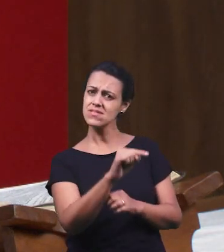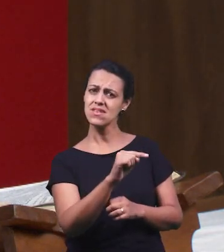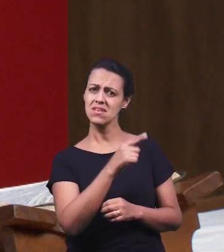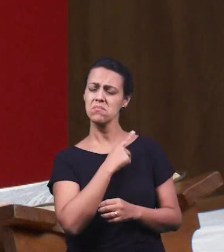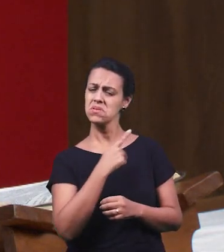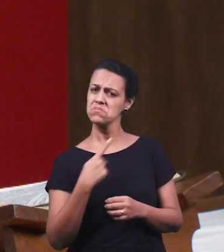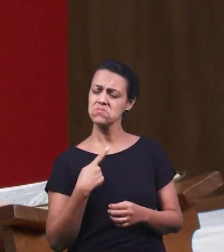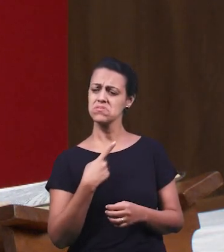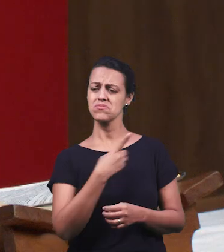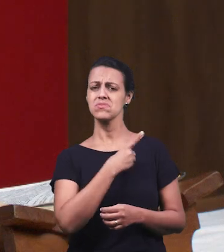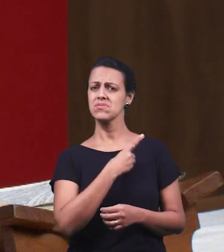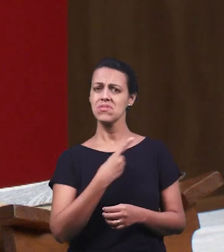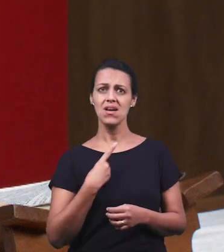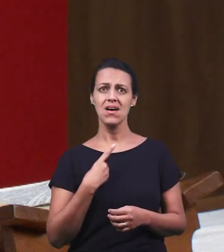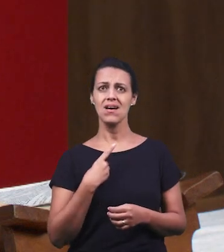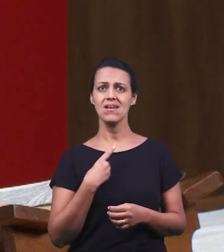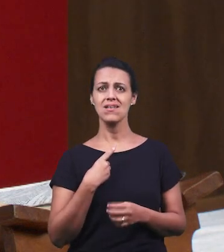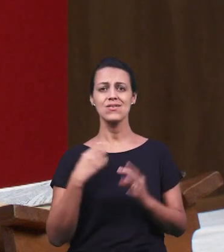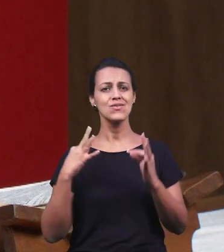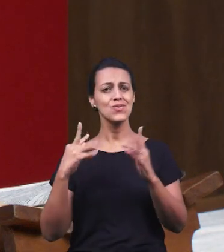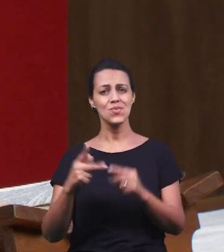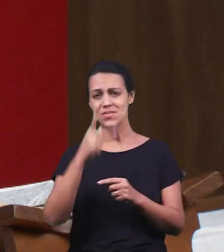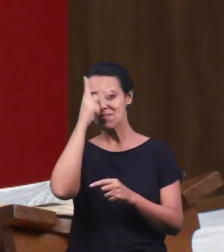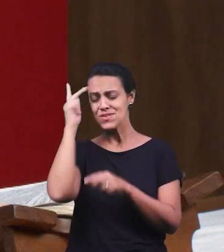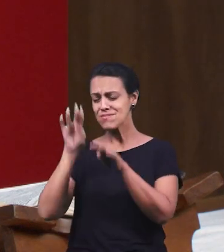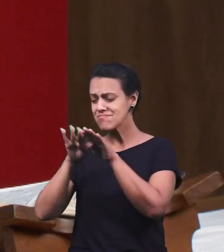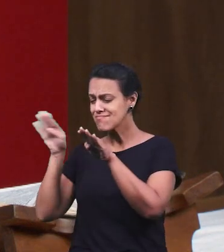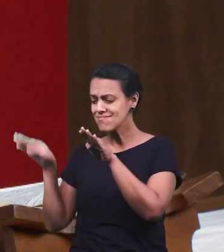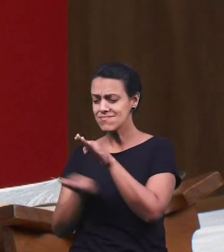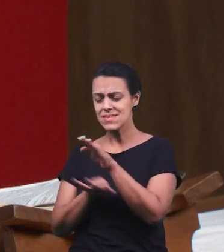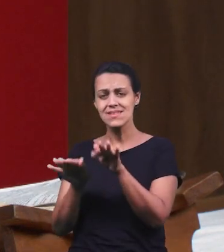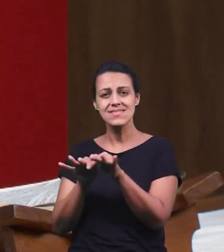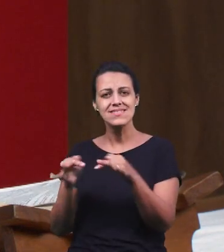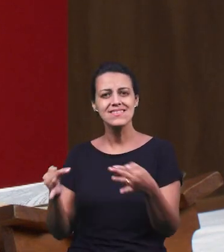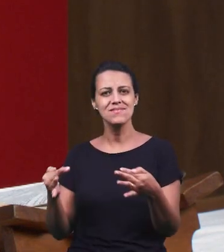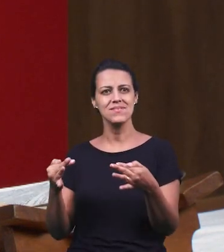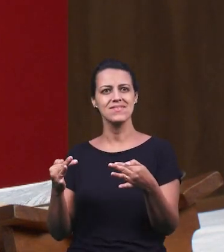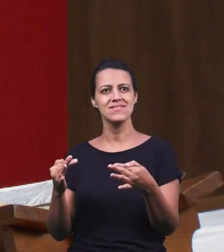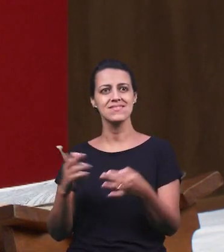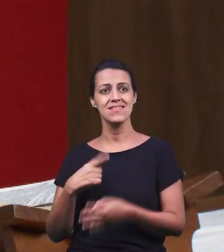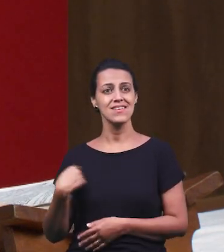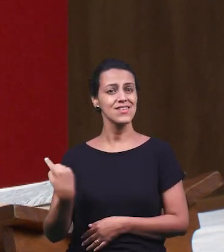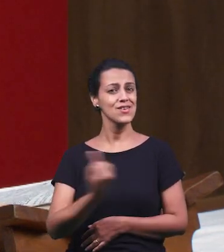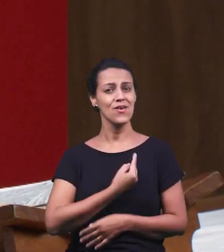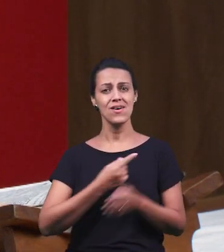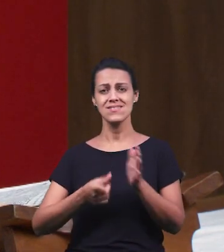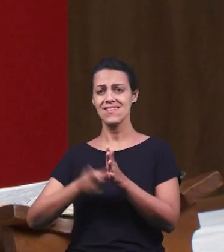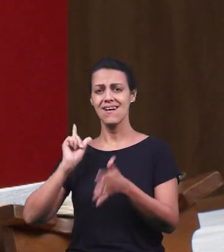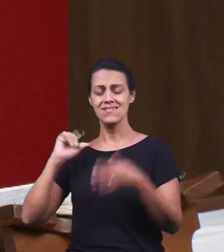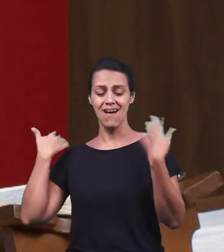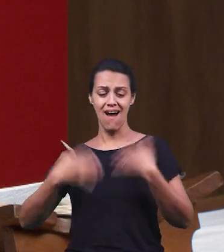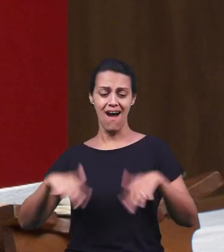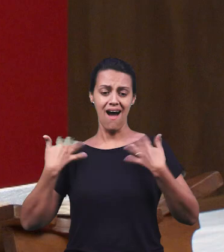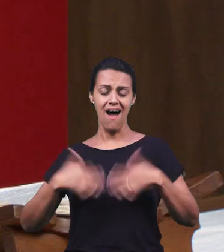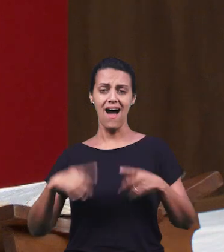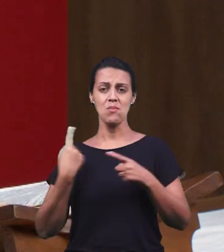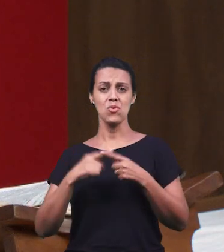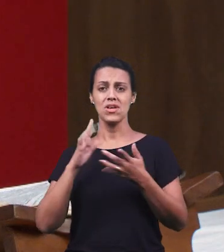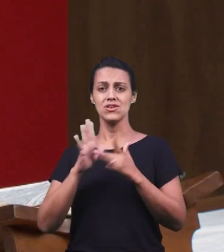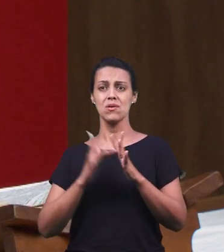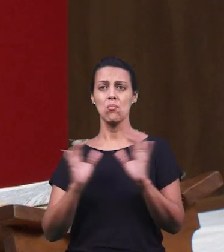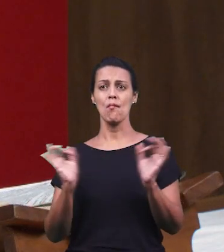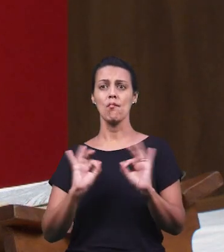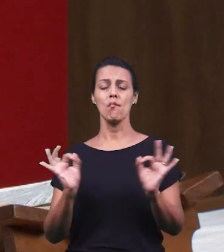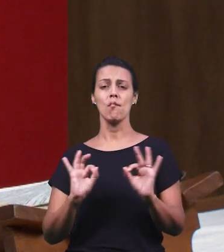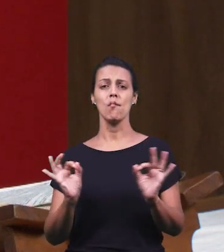e necessitados. Estávamos todos nós desesperados sem Jesus, até que Ele nos encontrou e incendiou o